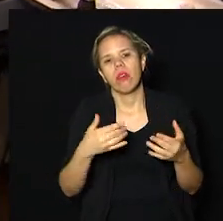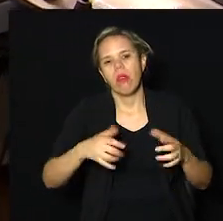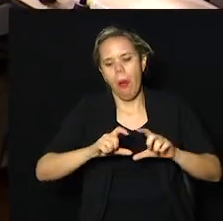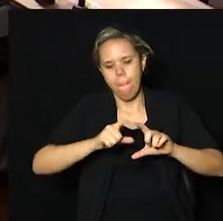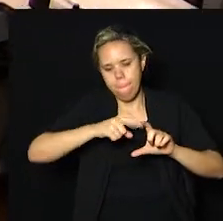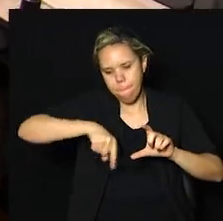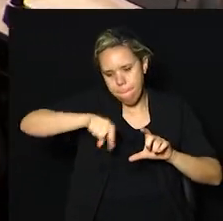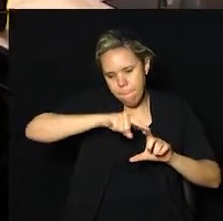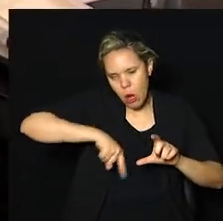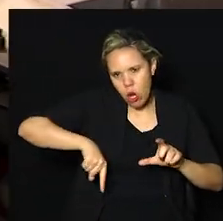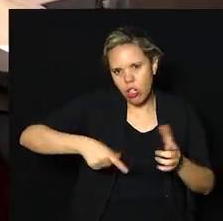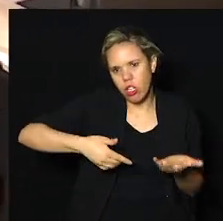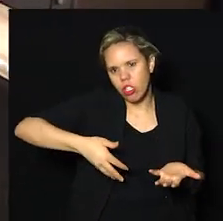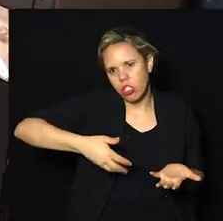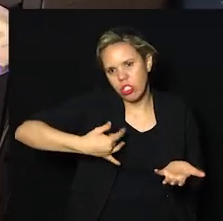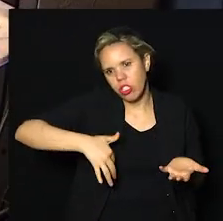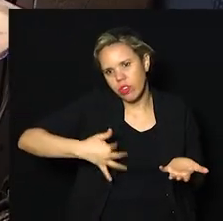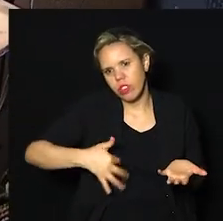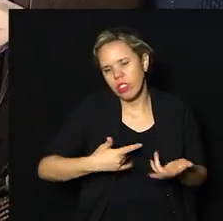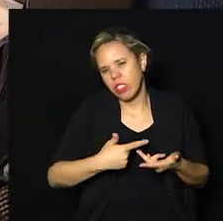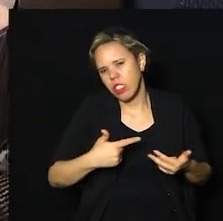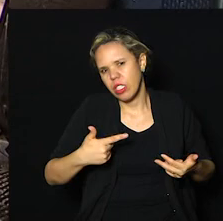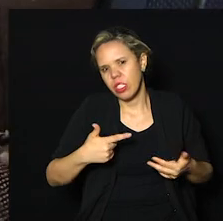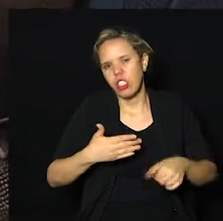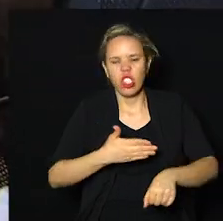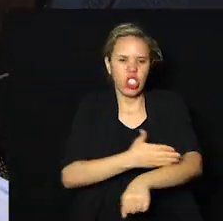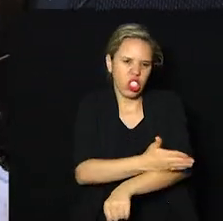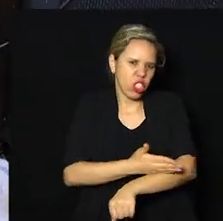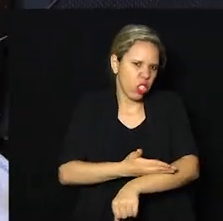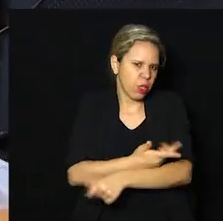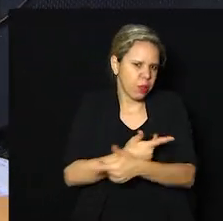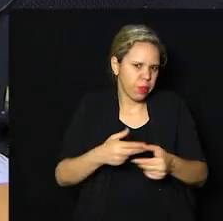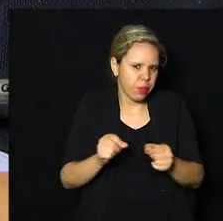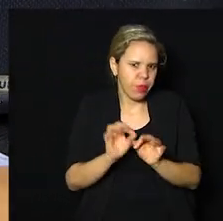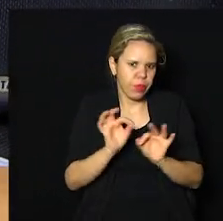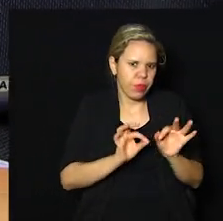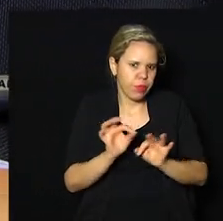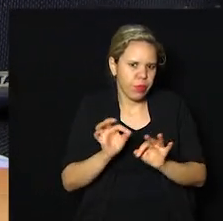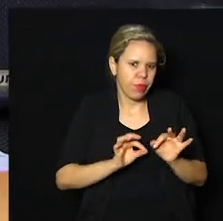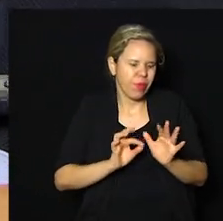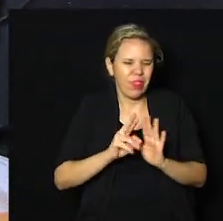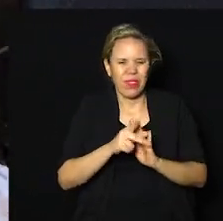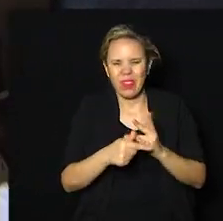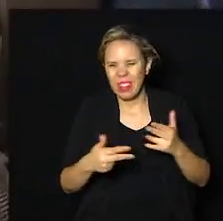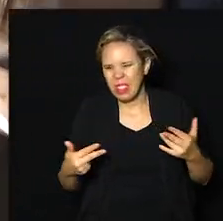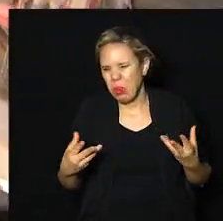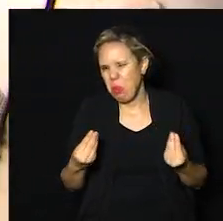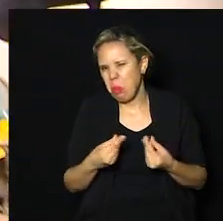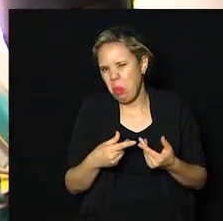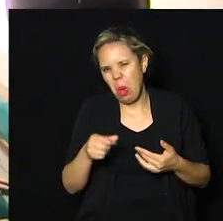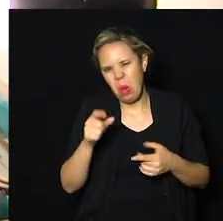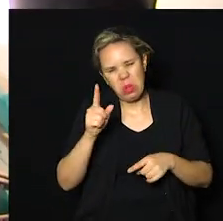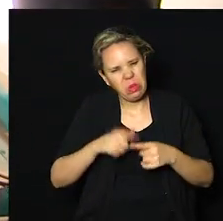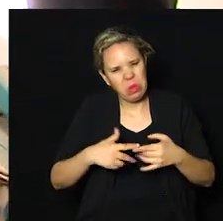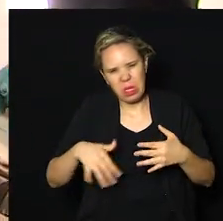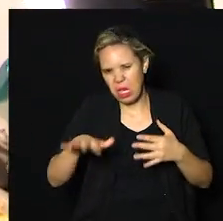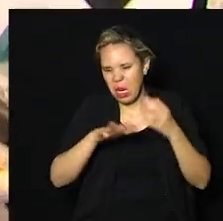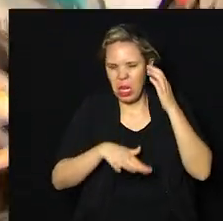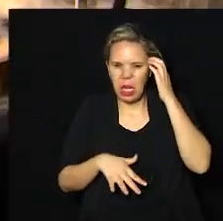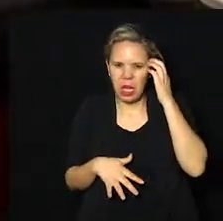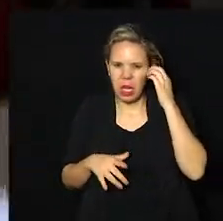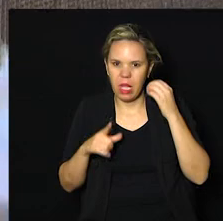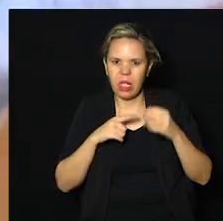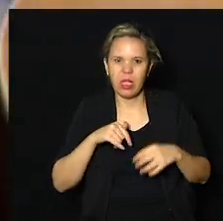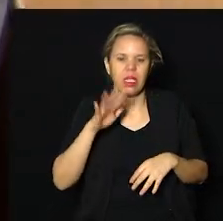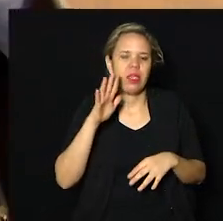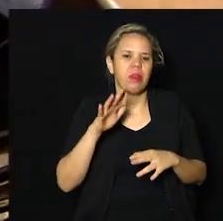tupias manuais, planas. Serras para abrir slots de traços, modeladores de traços, serras no geral. Aqui tem